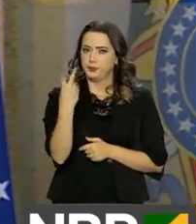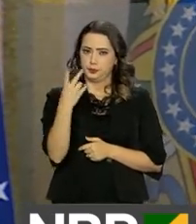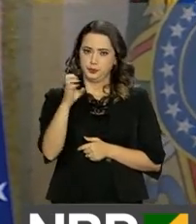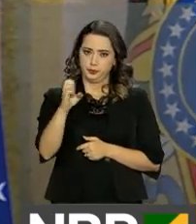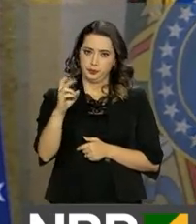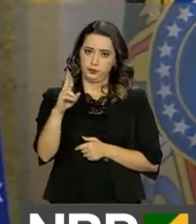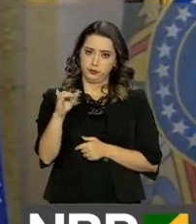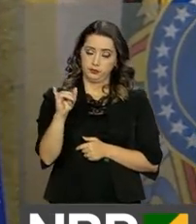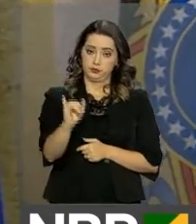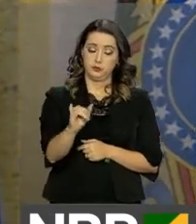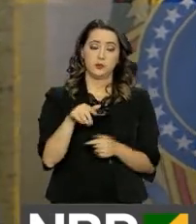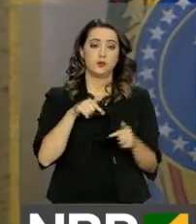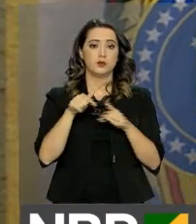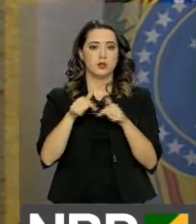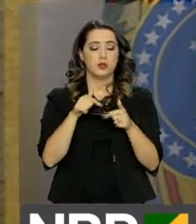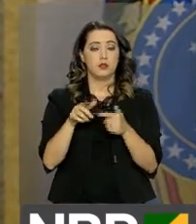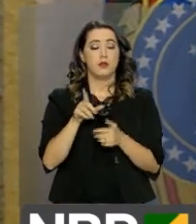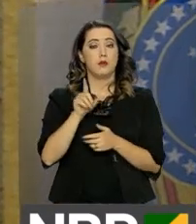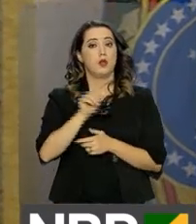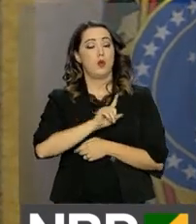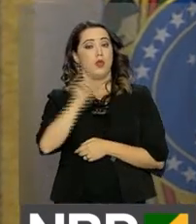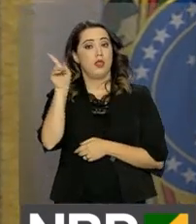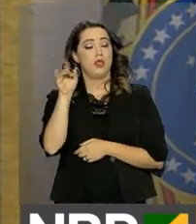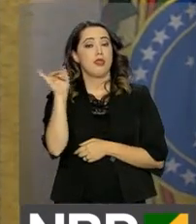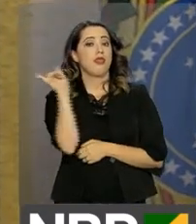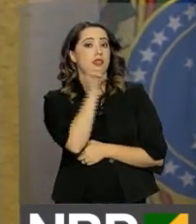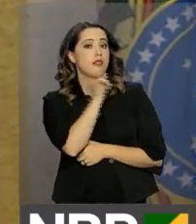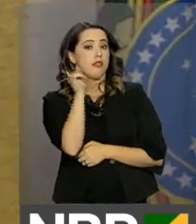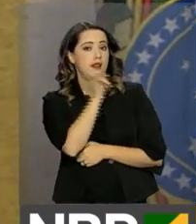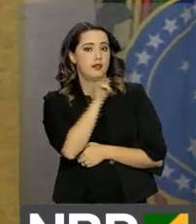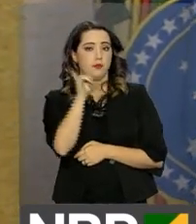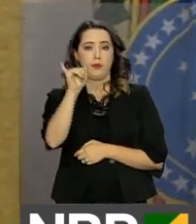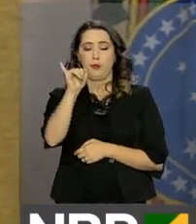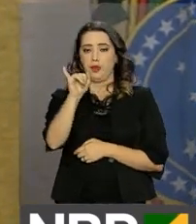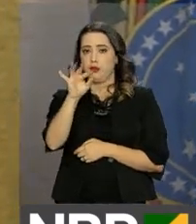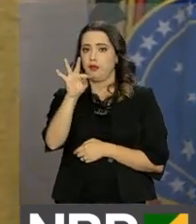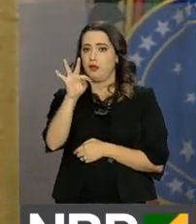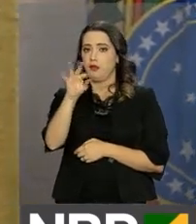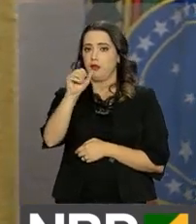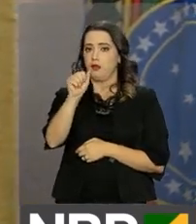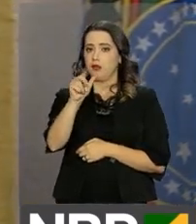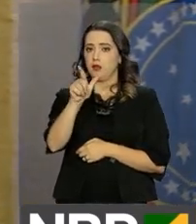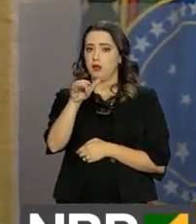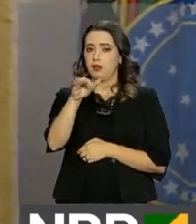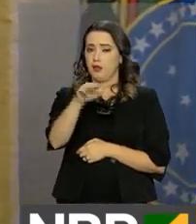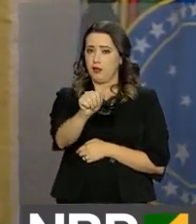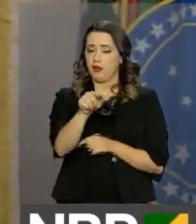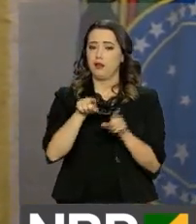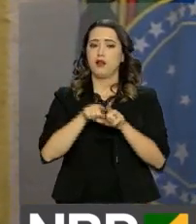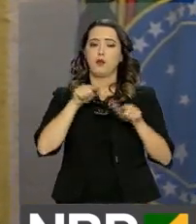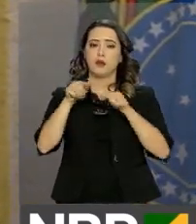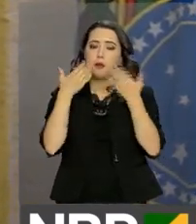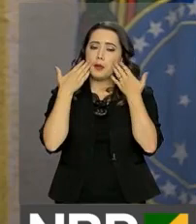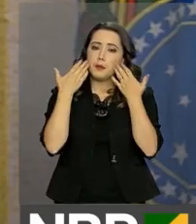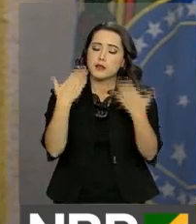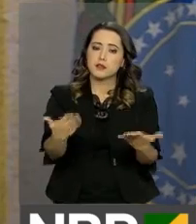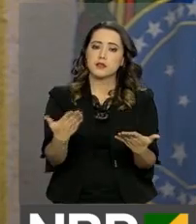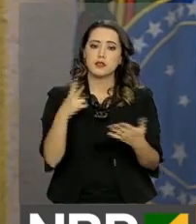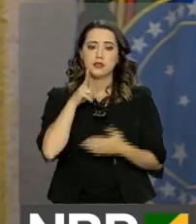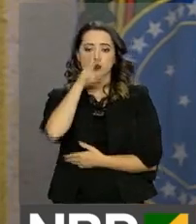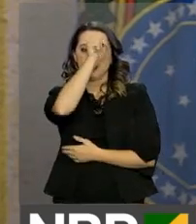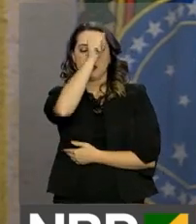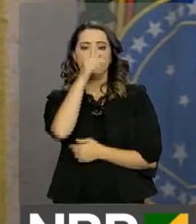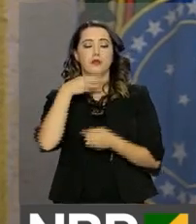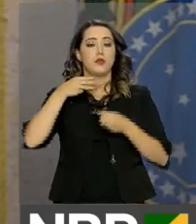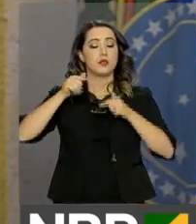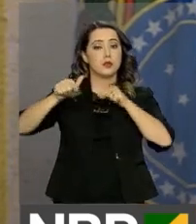praticou na Itália. Então, é uma exposição sobre a Força Expedicionária Brasileira, e é uma